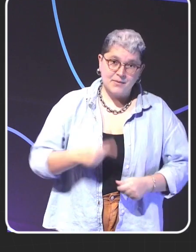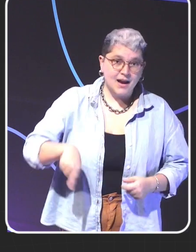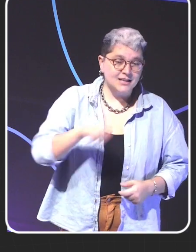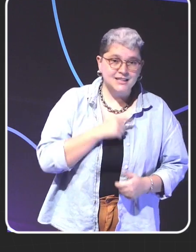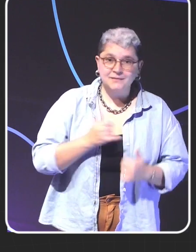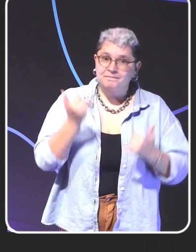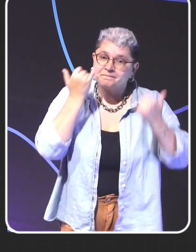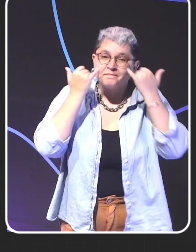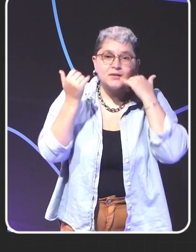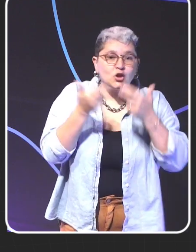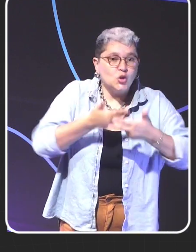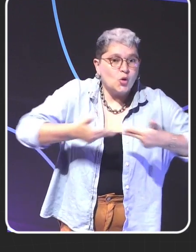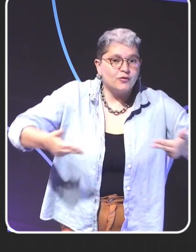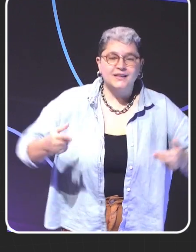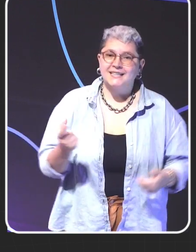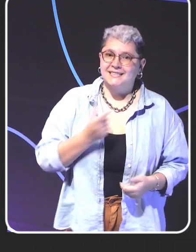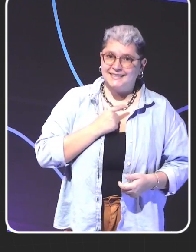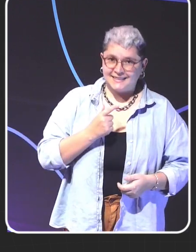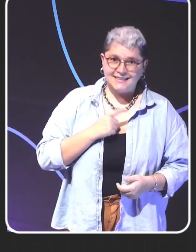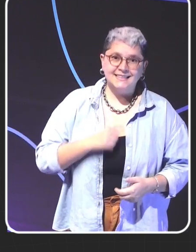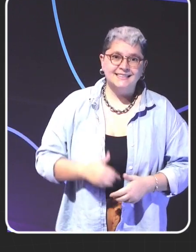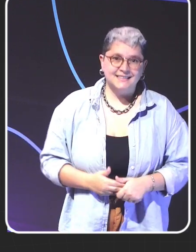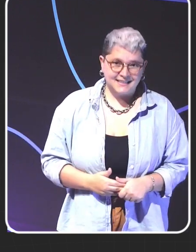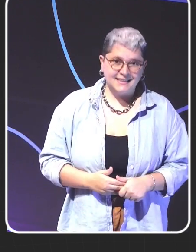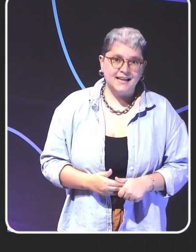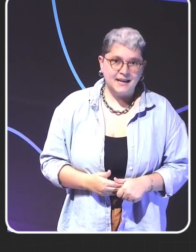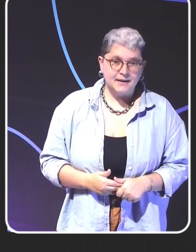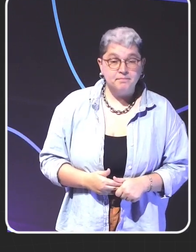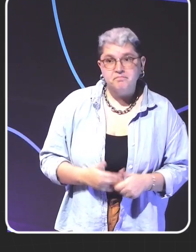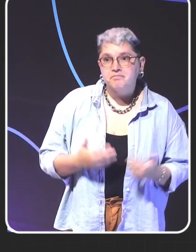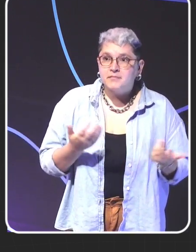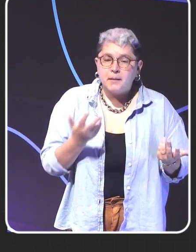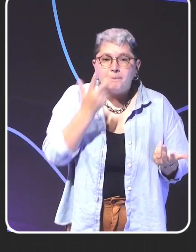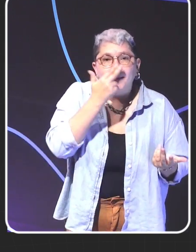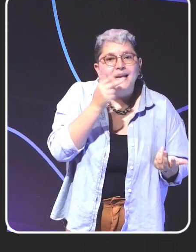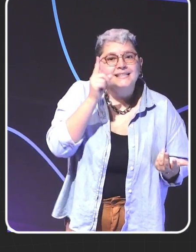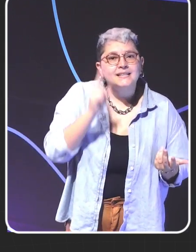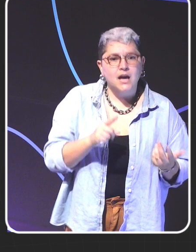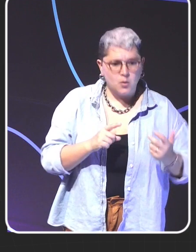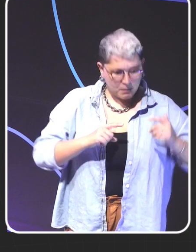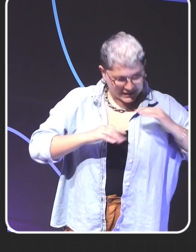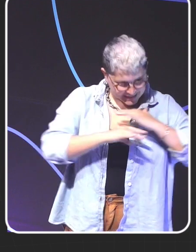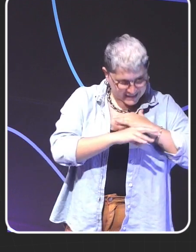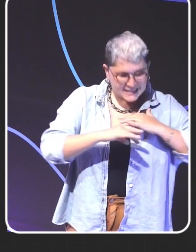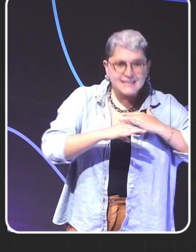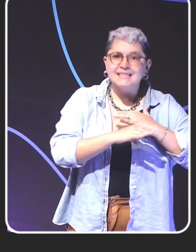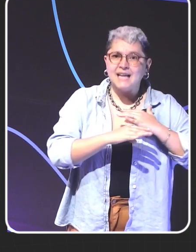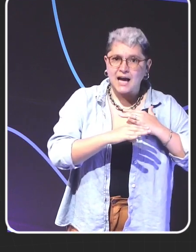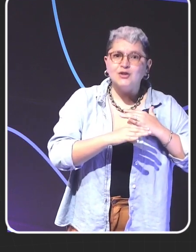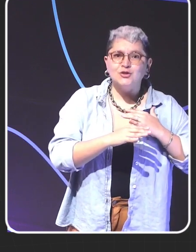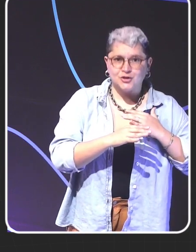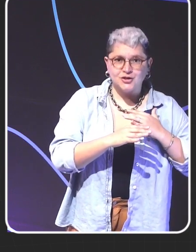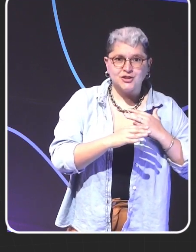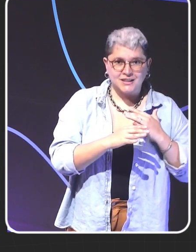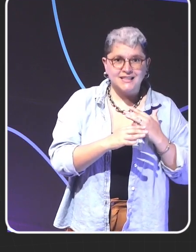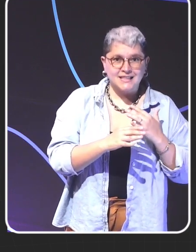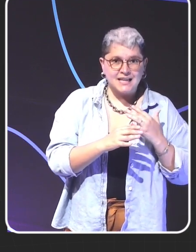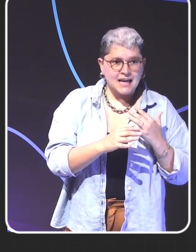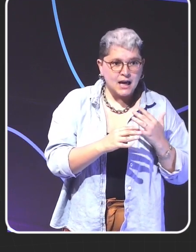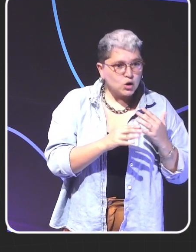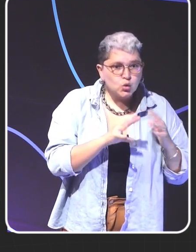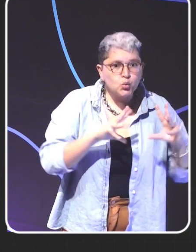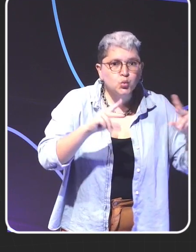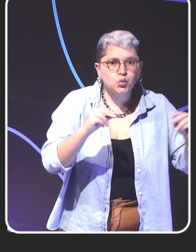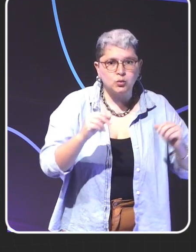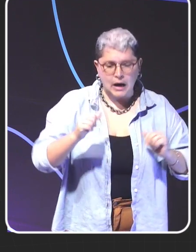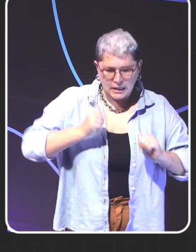em tendências. É quase que é uma ansiedade mesmo, da gente ter essa disposição de ter tudo à mão, de